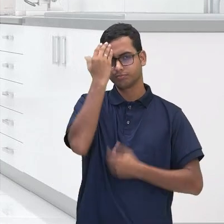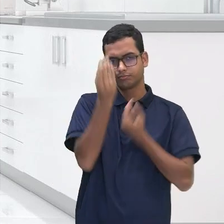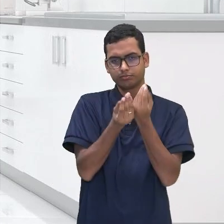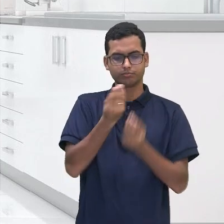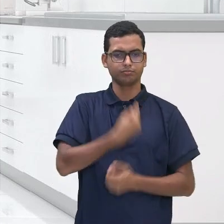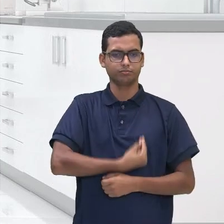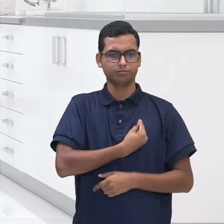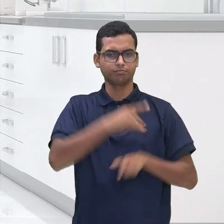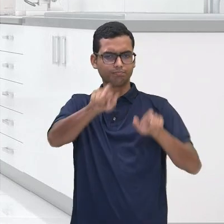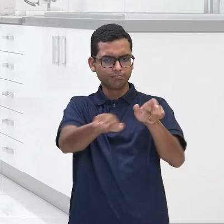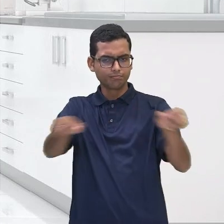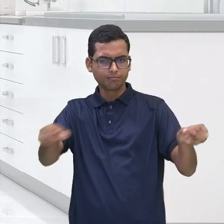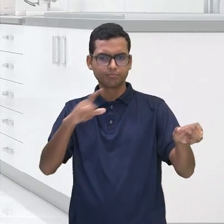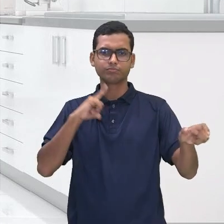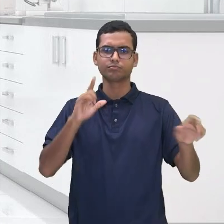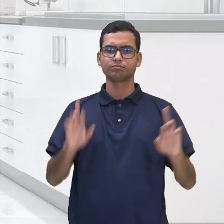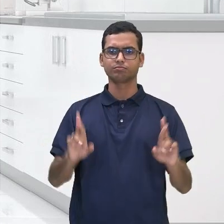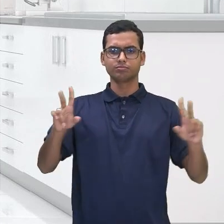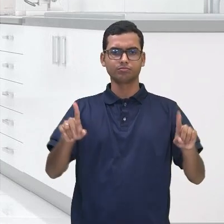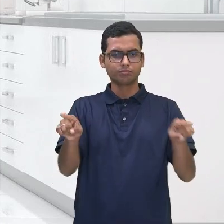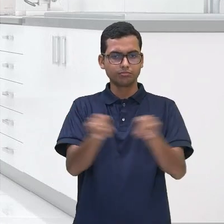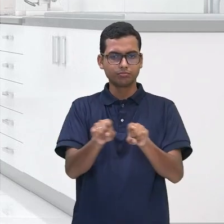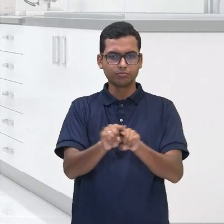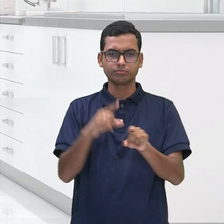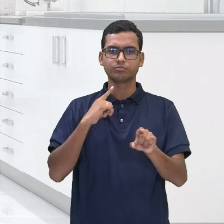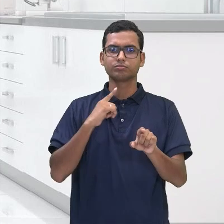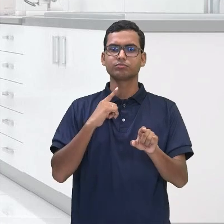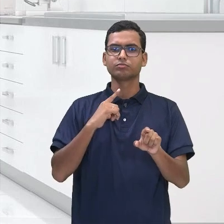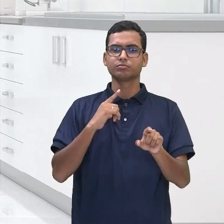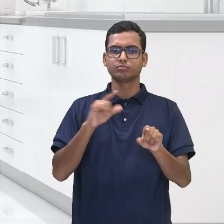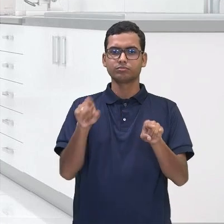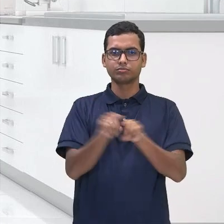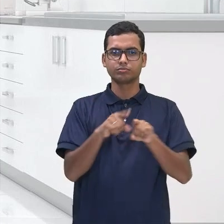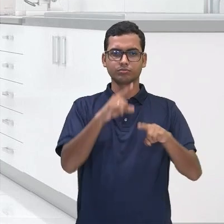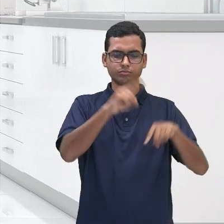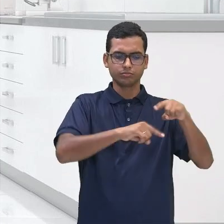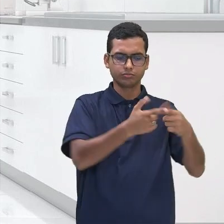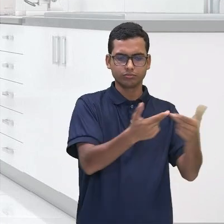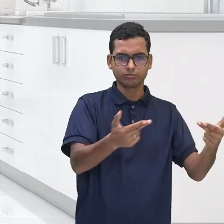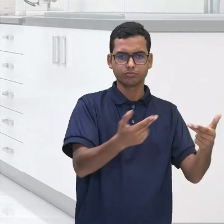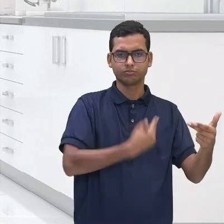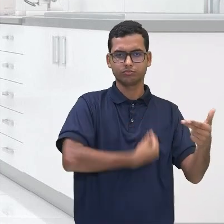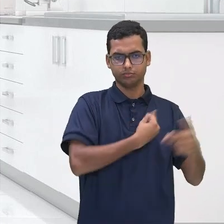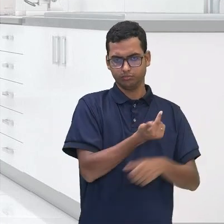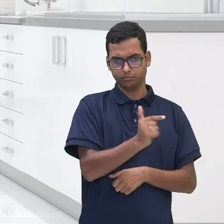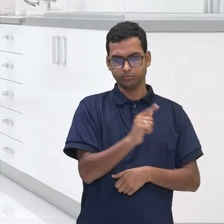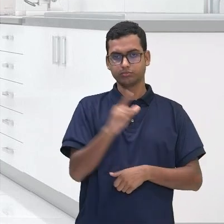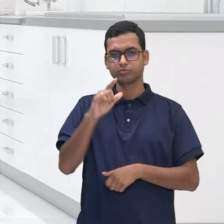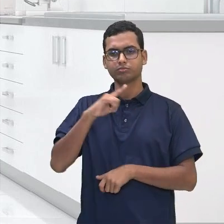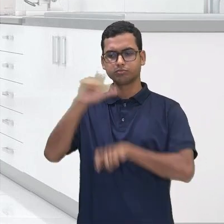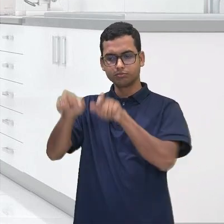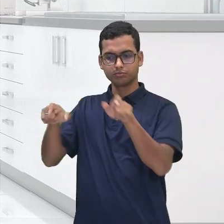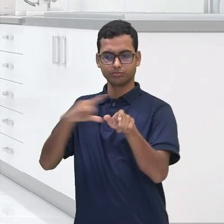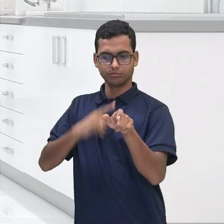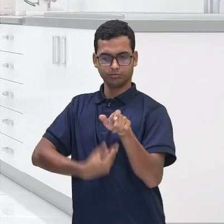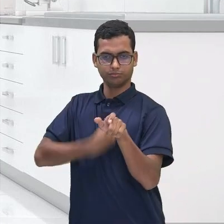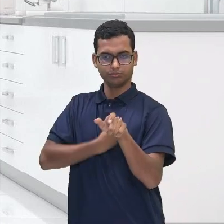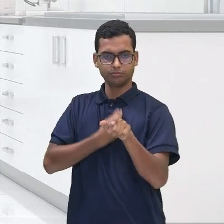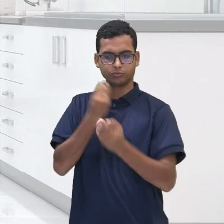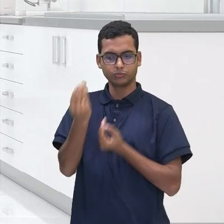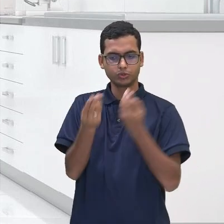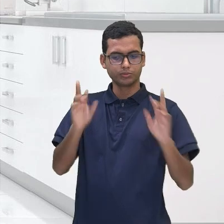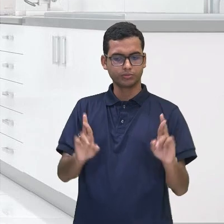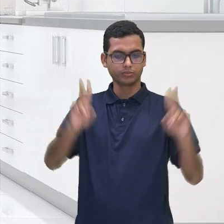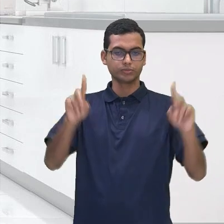seres vivos se diferenciam daqueles objetos inanimados que não têm vida. Então, os seres vivos,